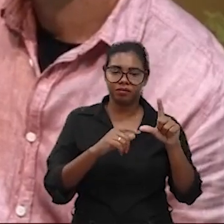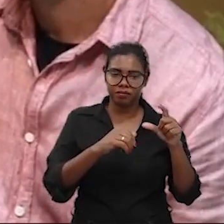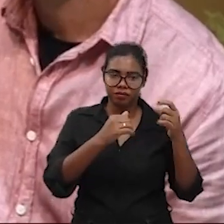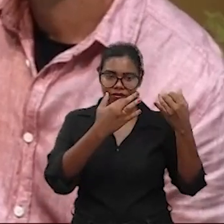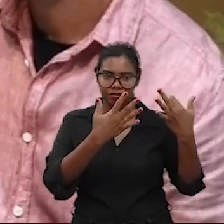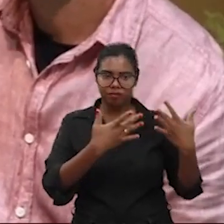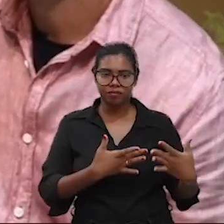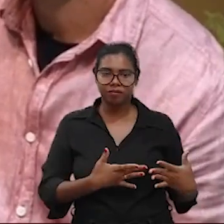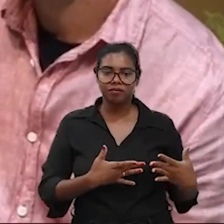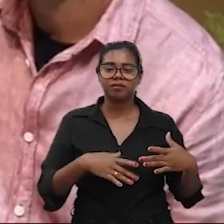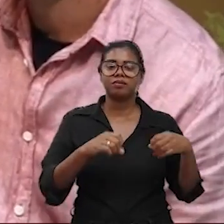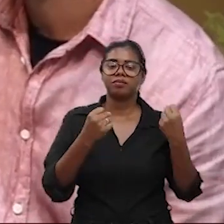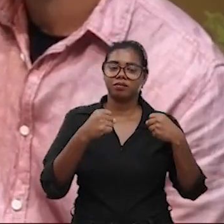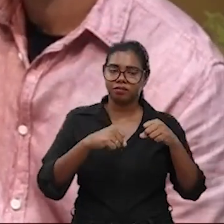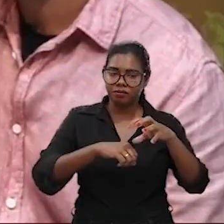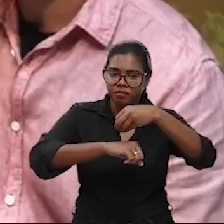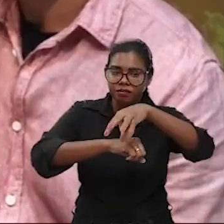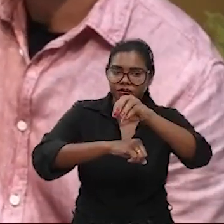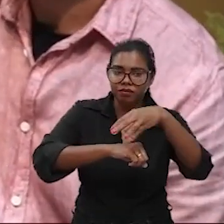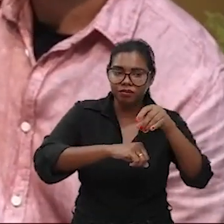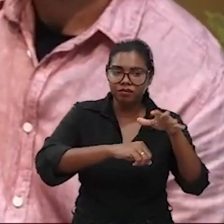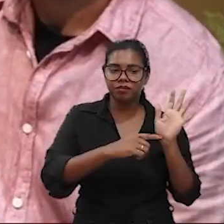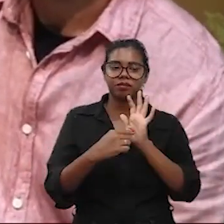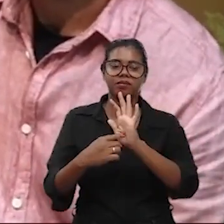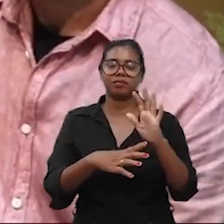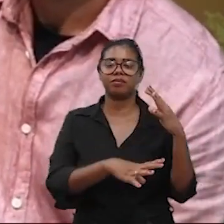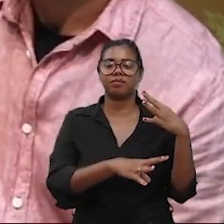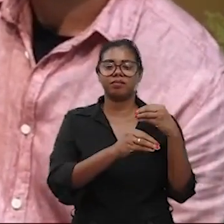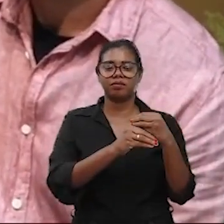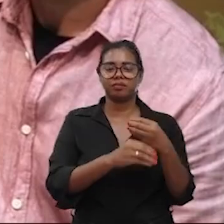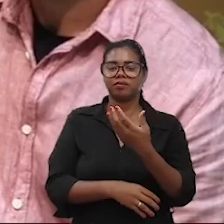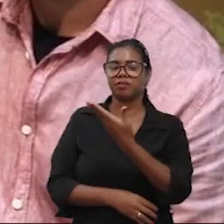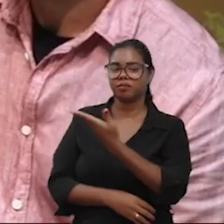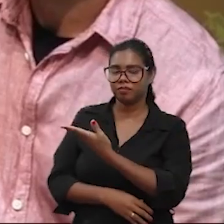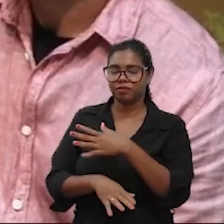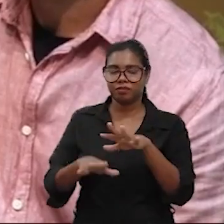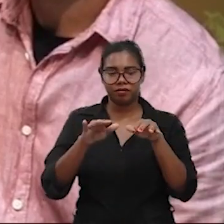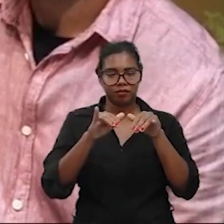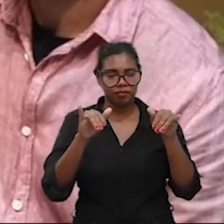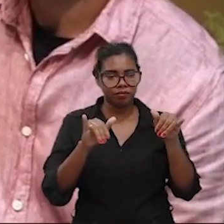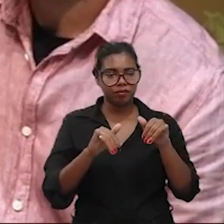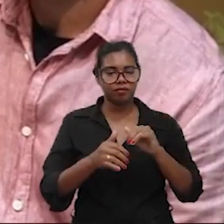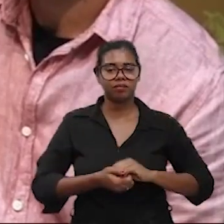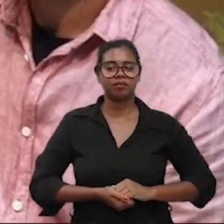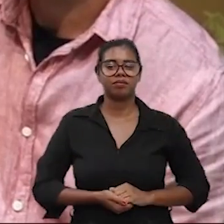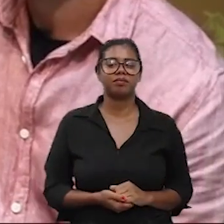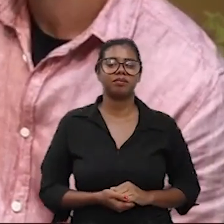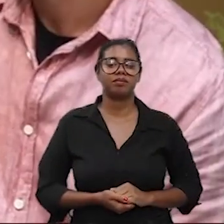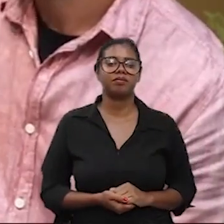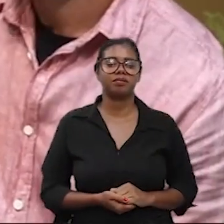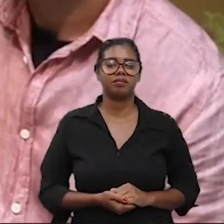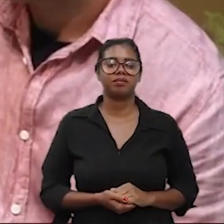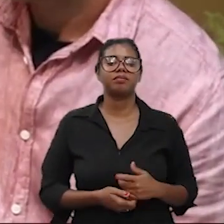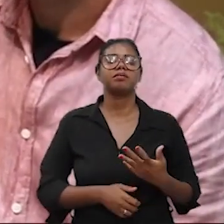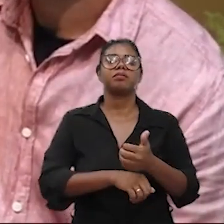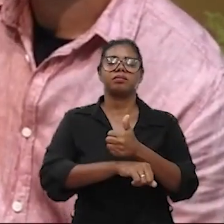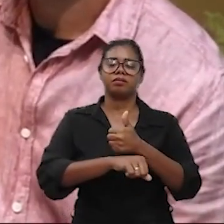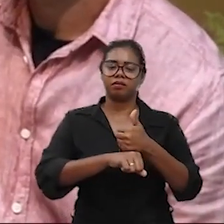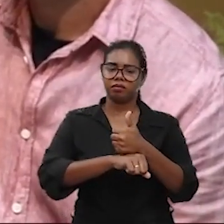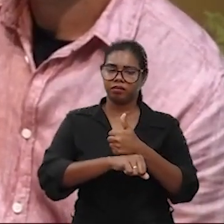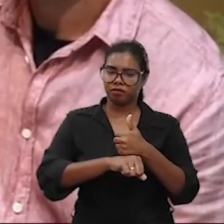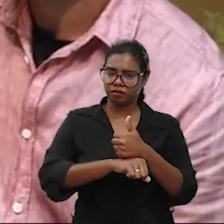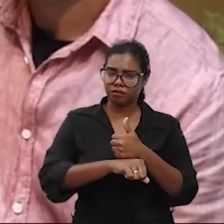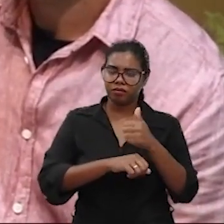precisar ser transmitido, não é? E aí eu sempre digo, né, a gente precisa agir com muito profissionalismo,